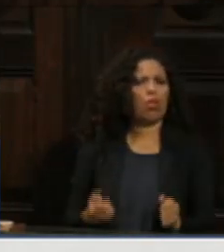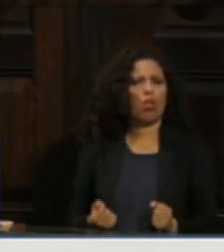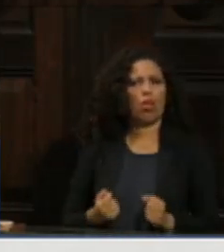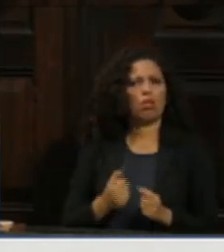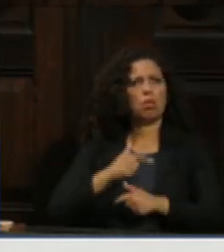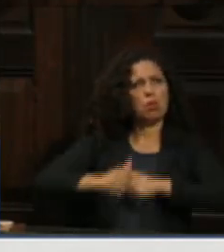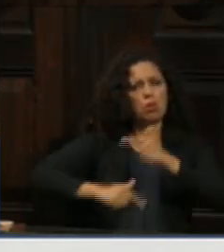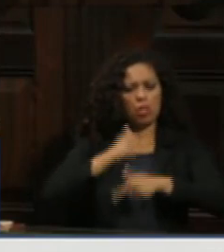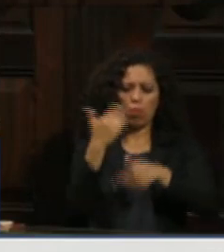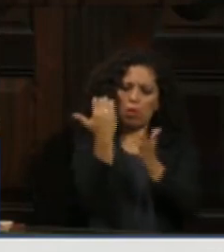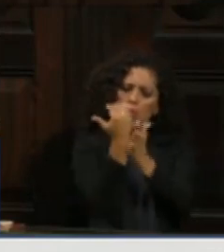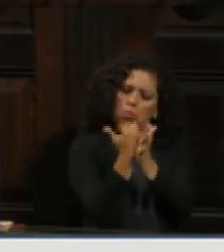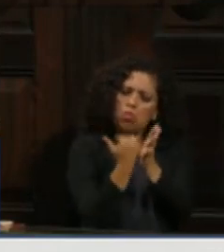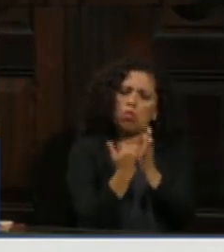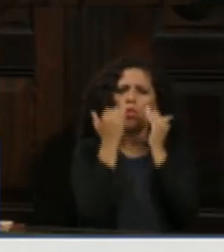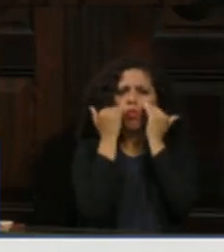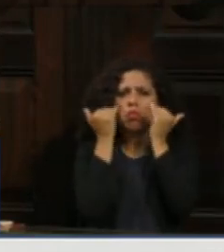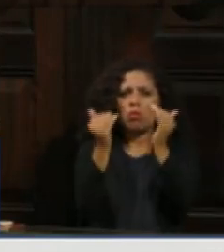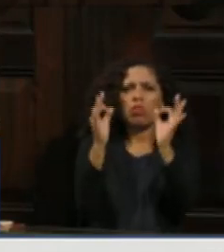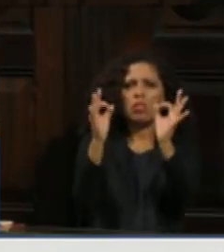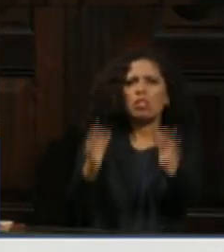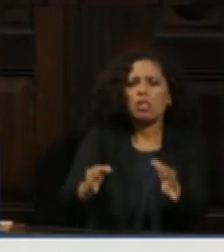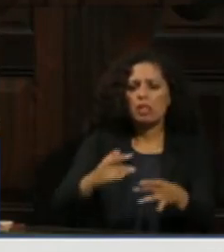reeleito novamente deputado e para que voltei.